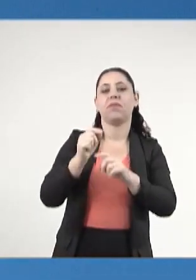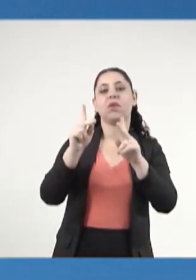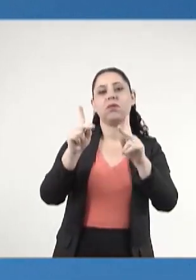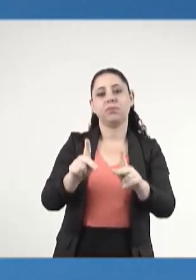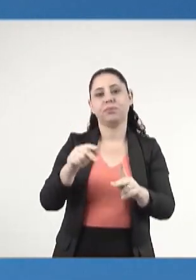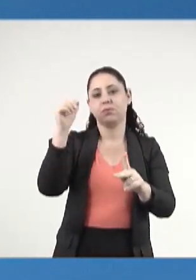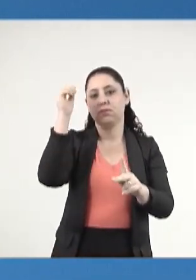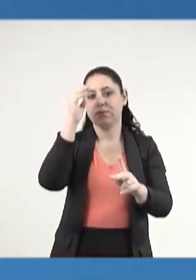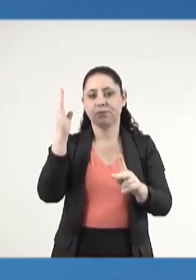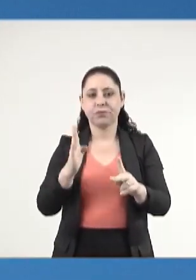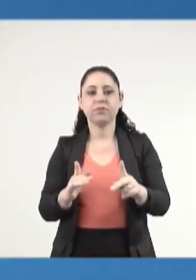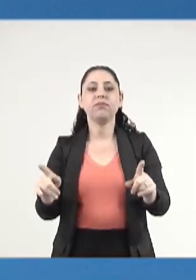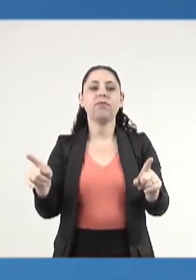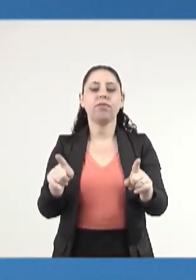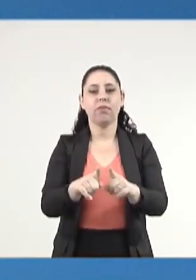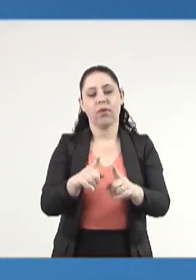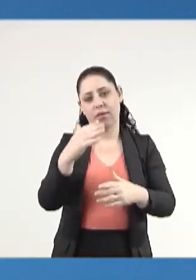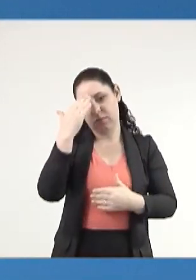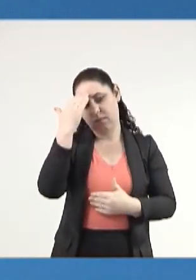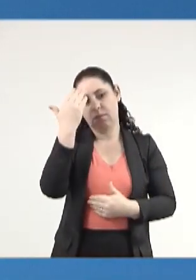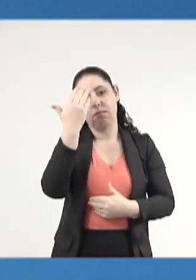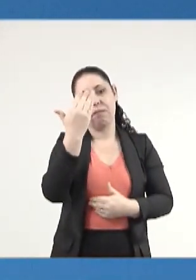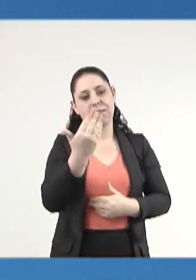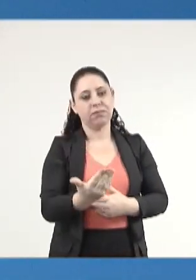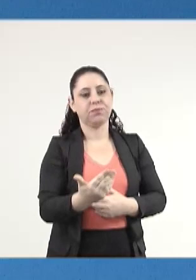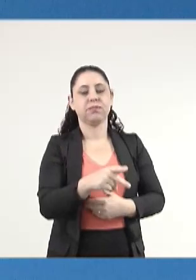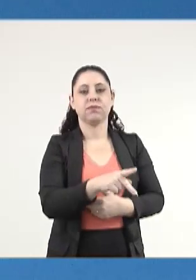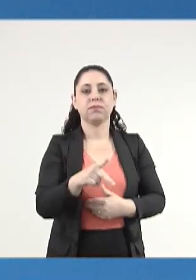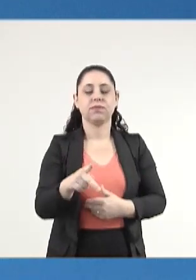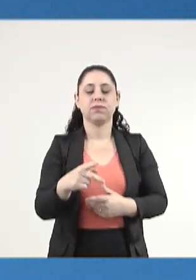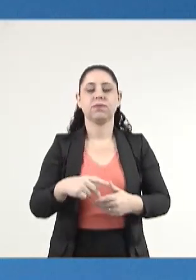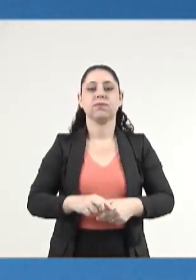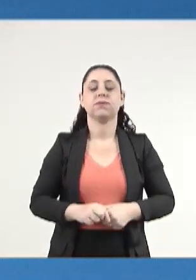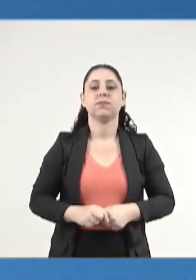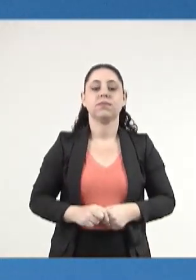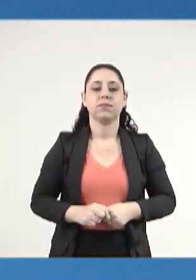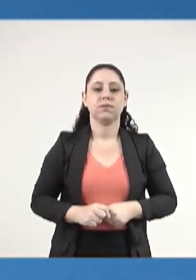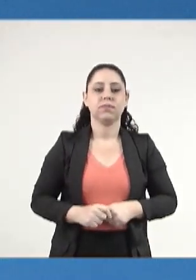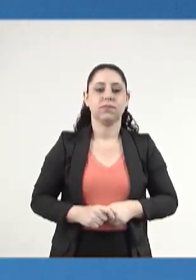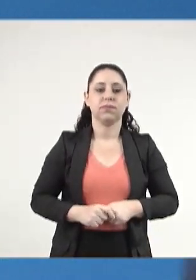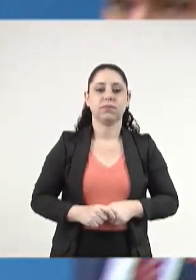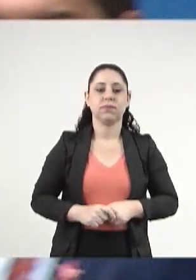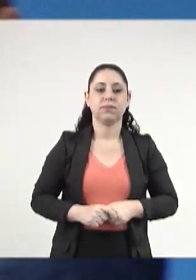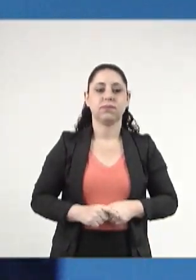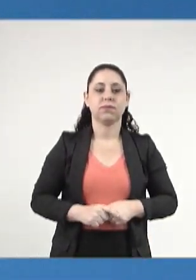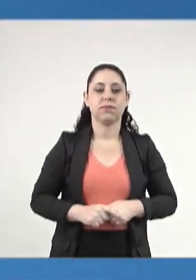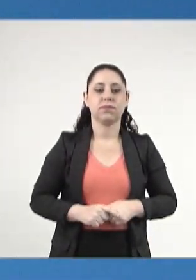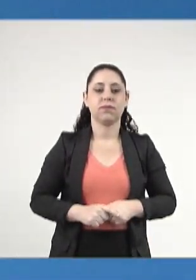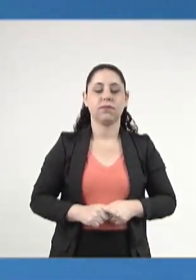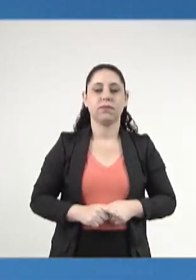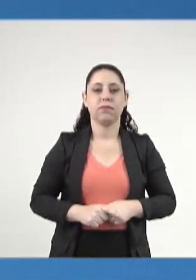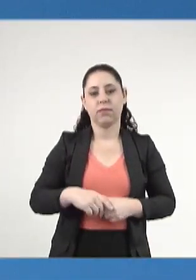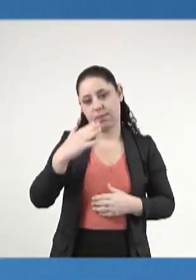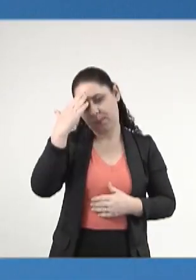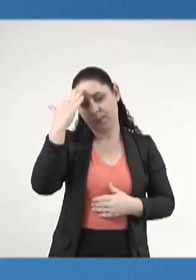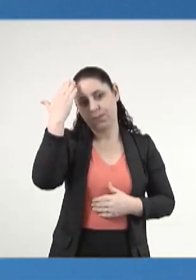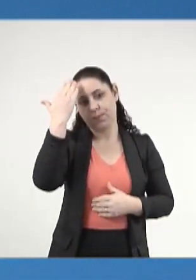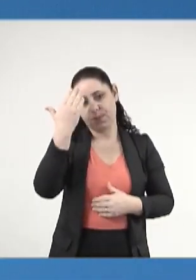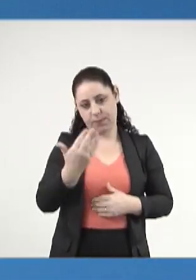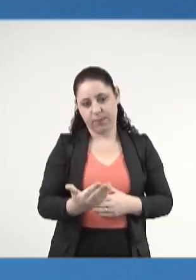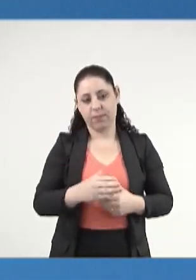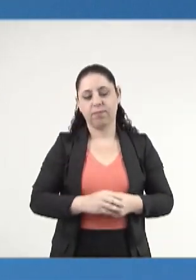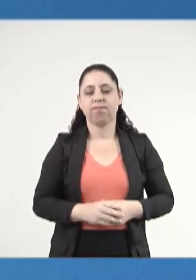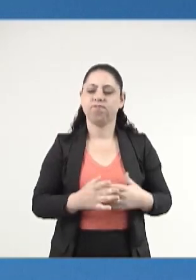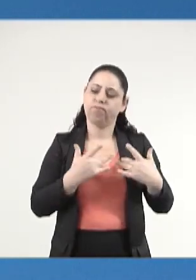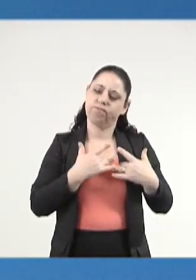povo brasileiro. Agradecer a Vossa Excelência, senhor presidente. Senhor presidente, agradecer a Vossa Excelência